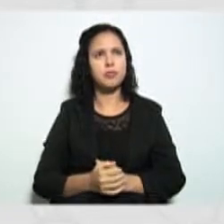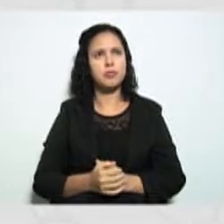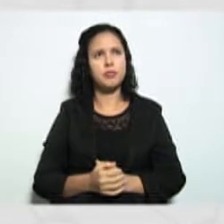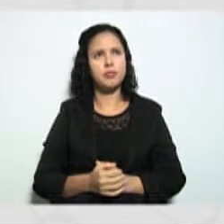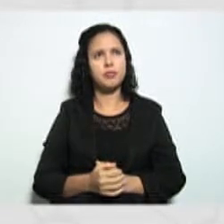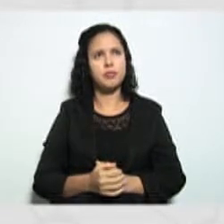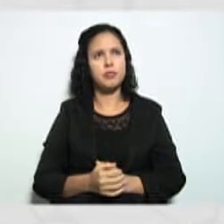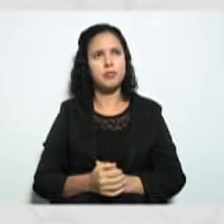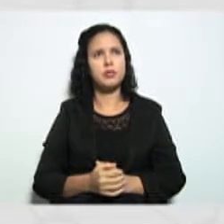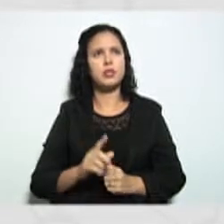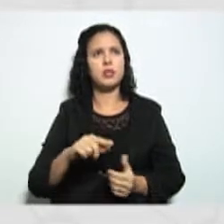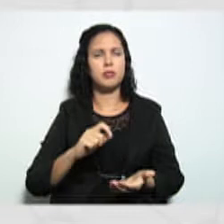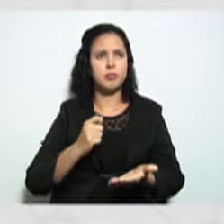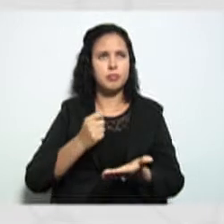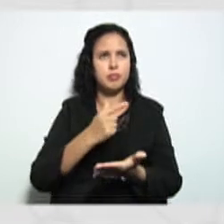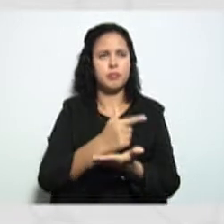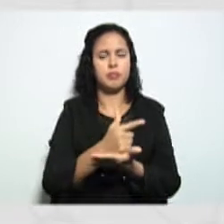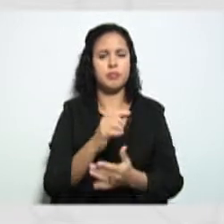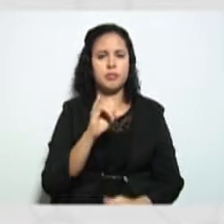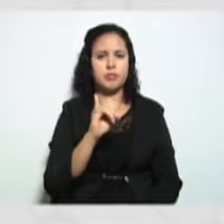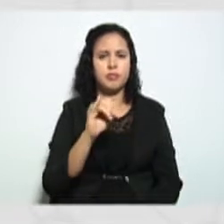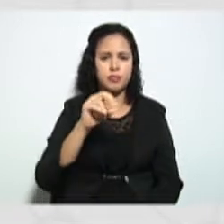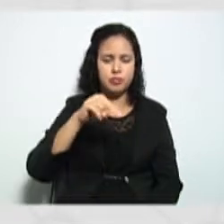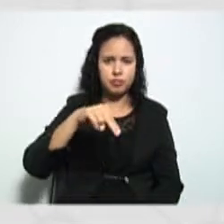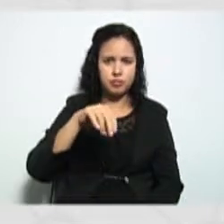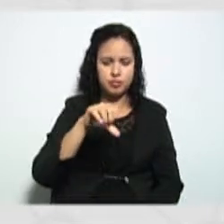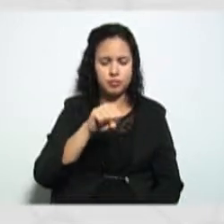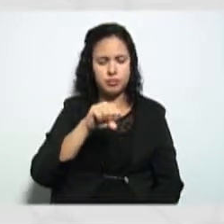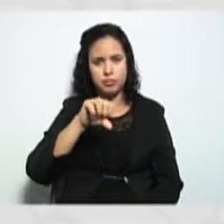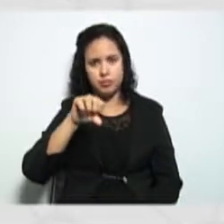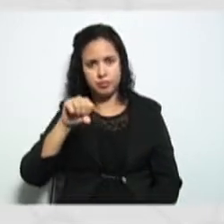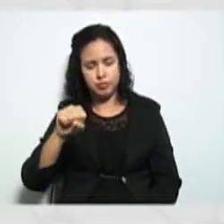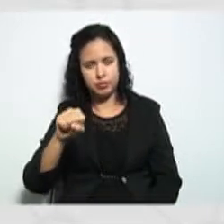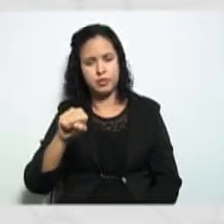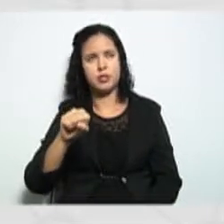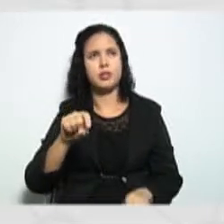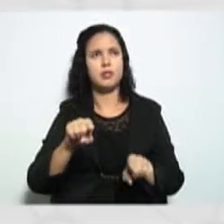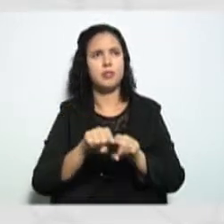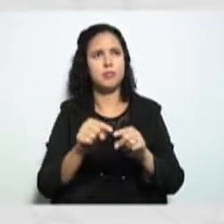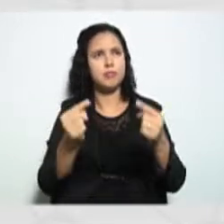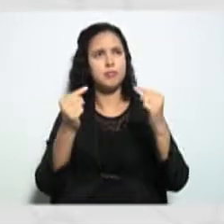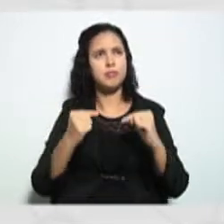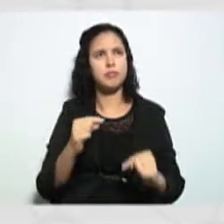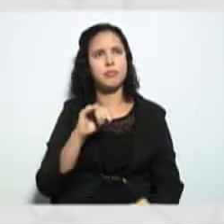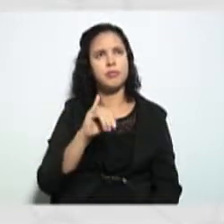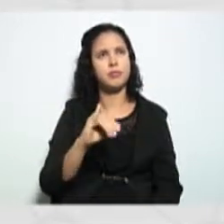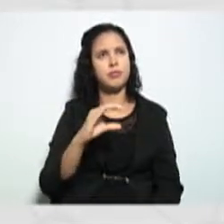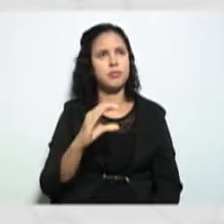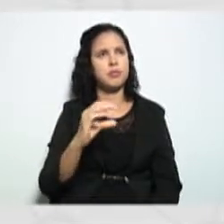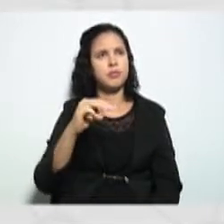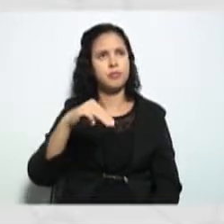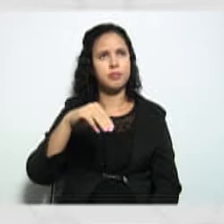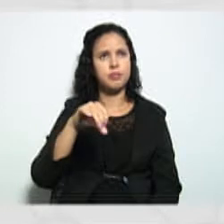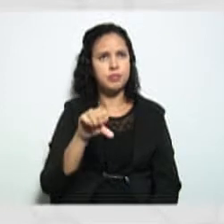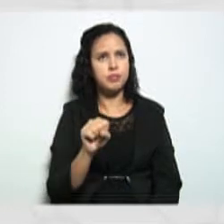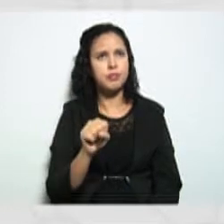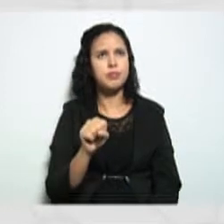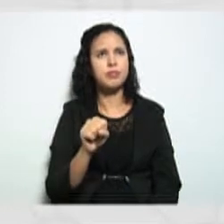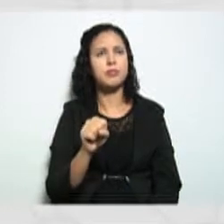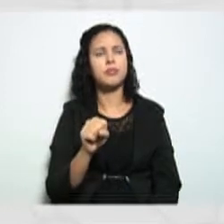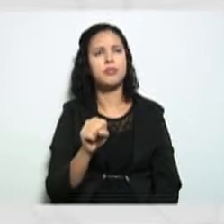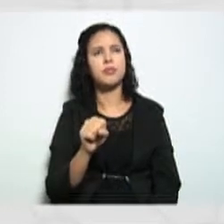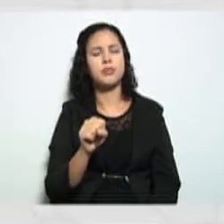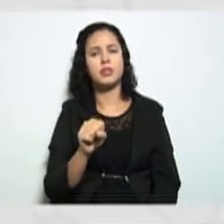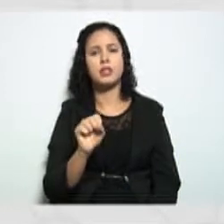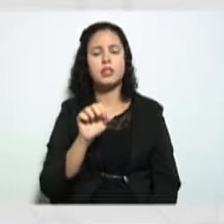do INSS, que é a Previdência Social, e do ICMS, que é o Imposto sobre a Circulação de Mercadorias e Serviços, né? Se a cooperativa operar dentro de um